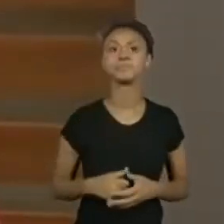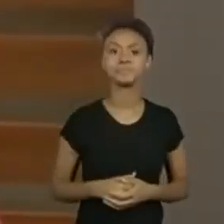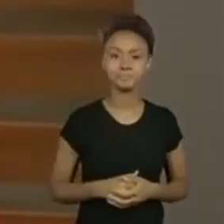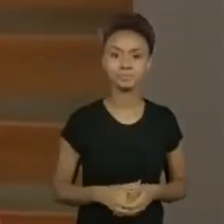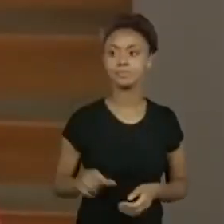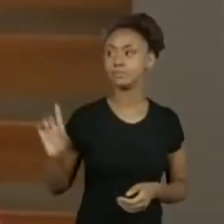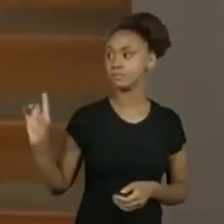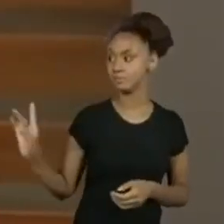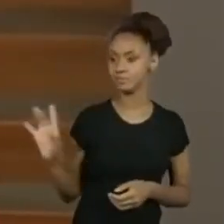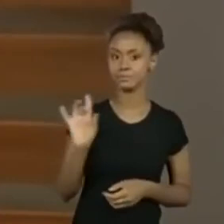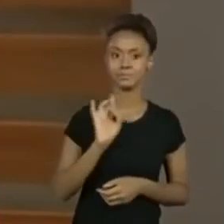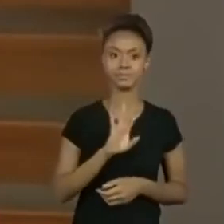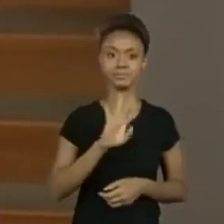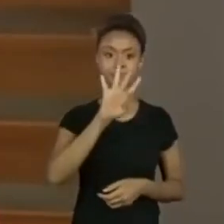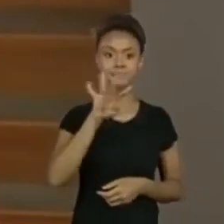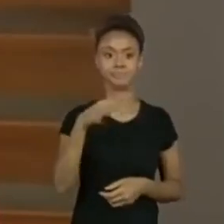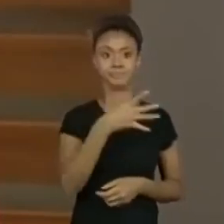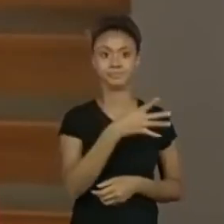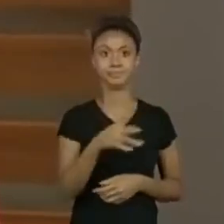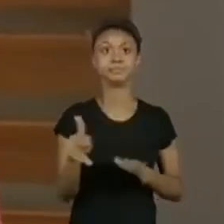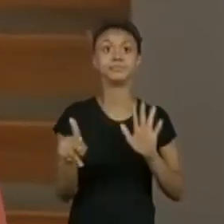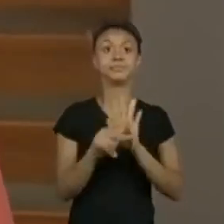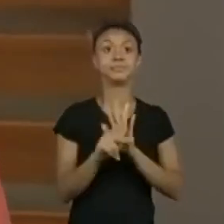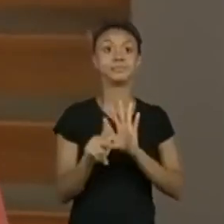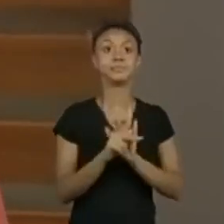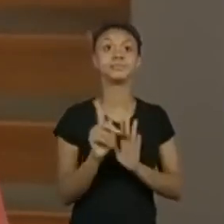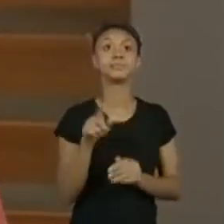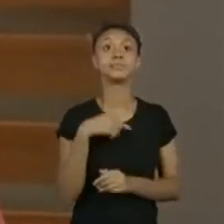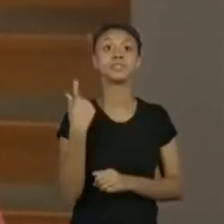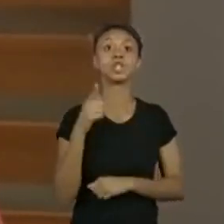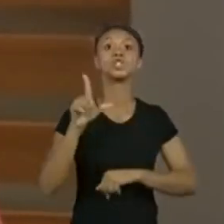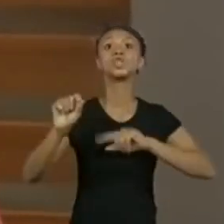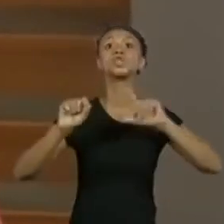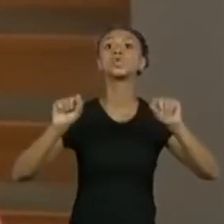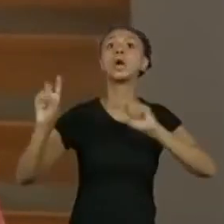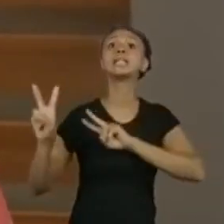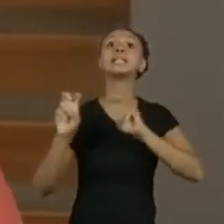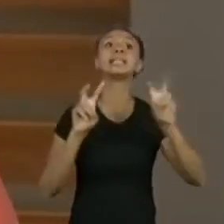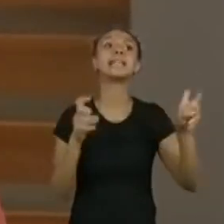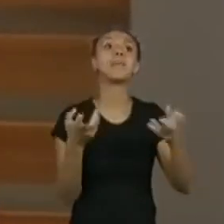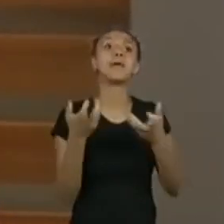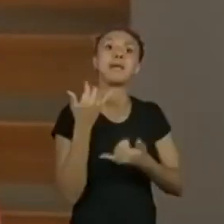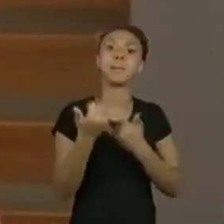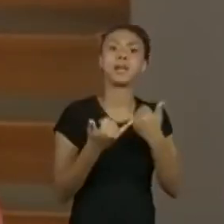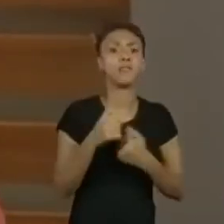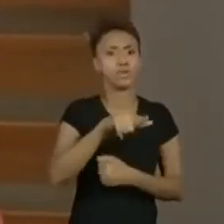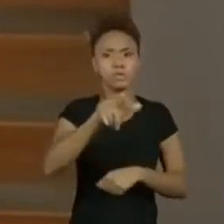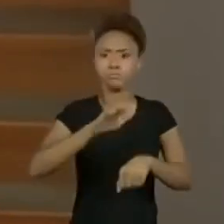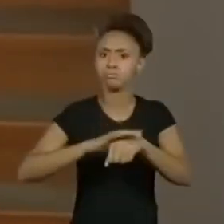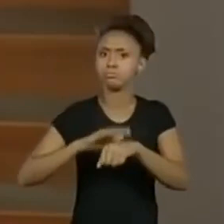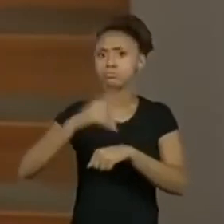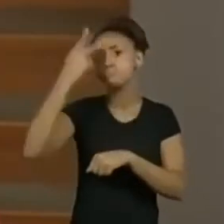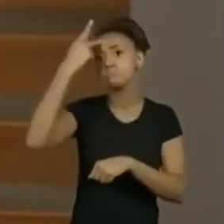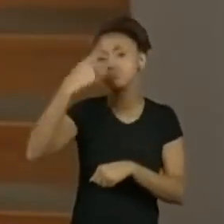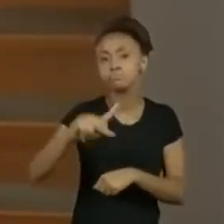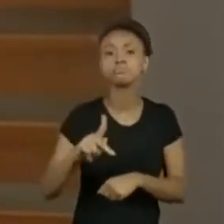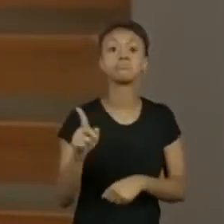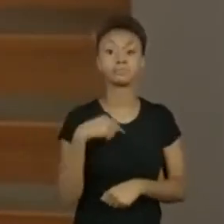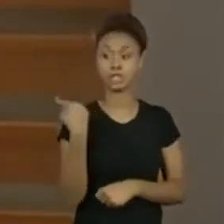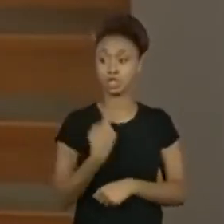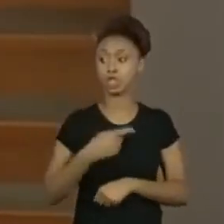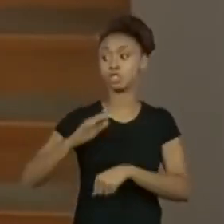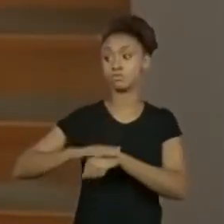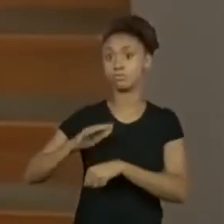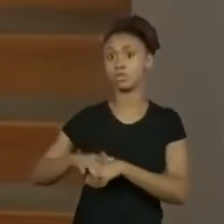cada uma com a sua cartela, nós escolhemos os tópicos que a gente quer brincar. Você escolhe os seus. Nós escolhemos